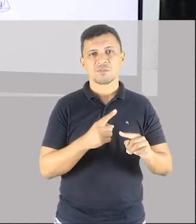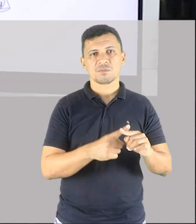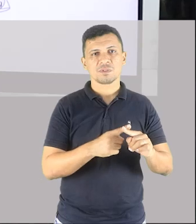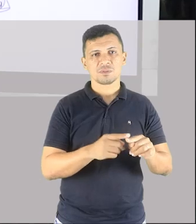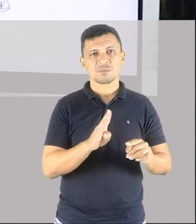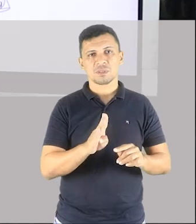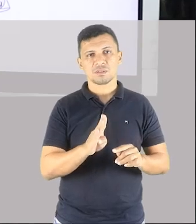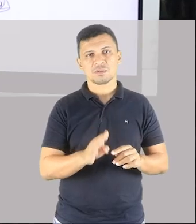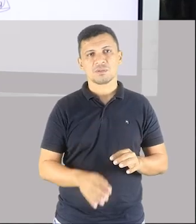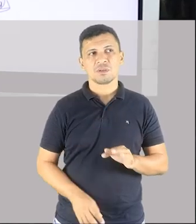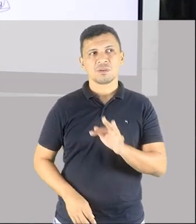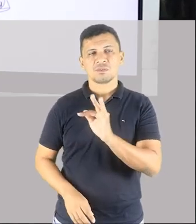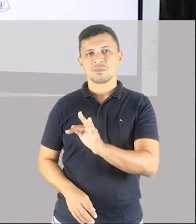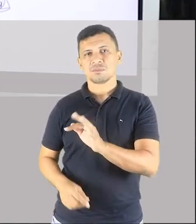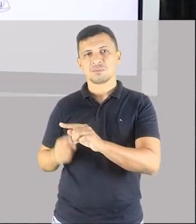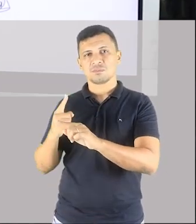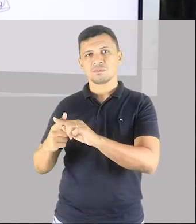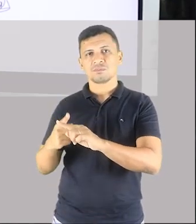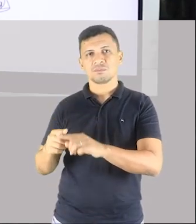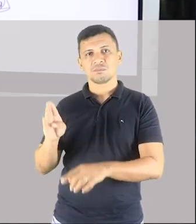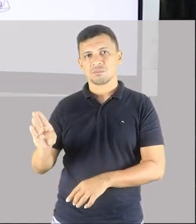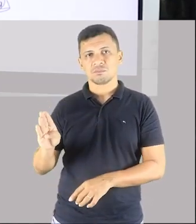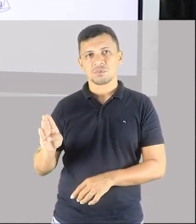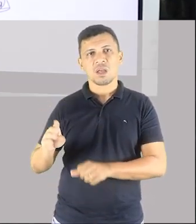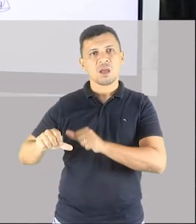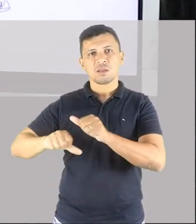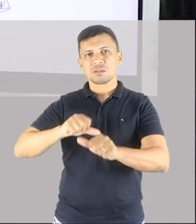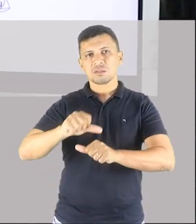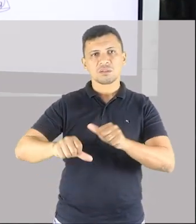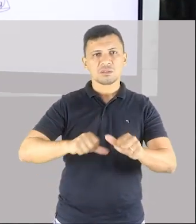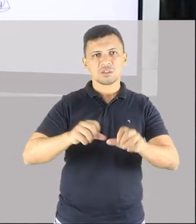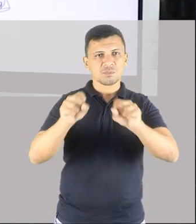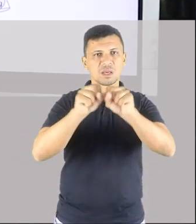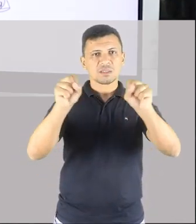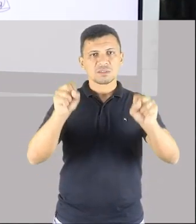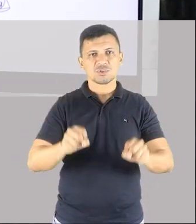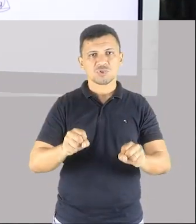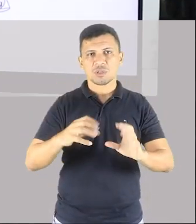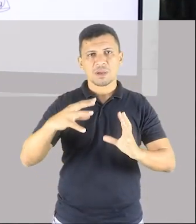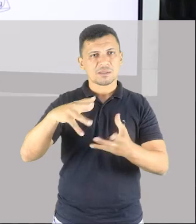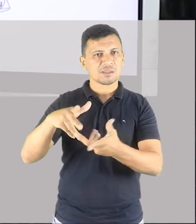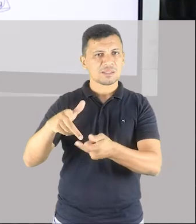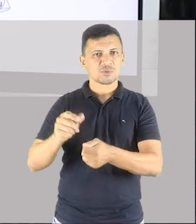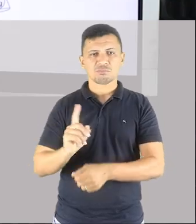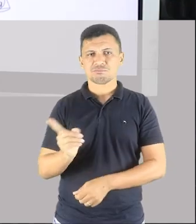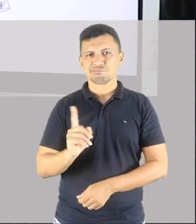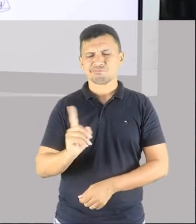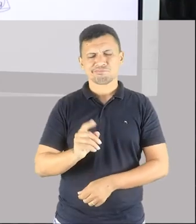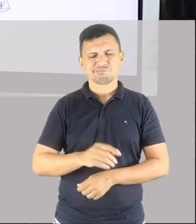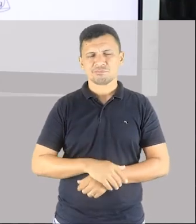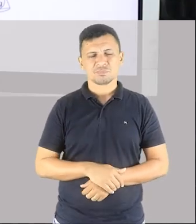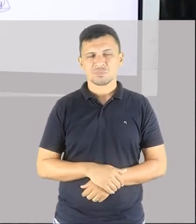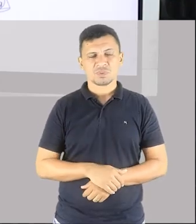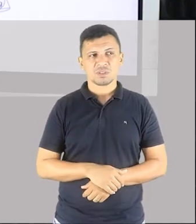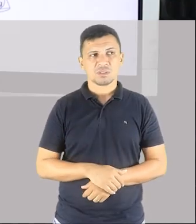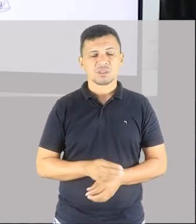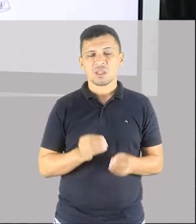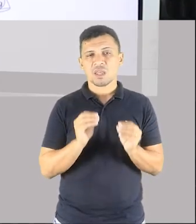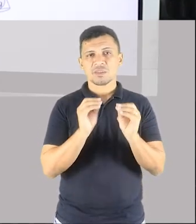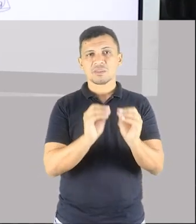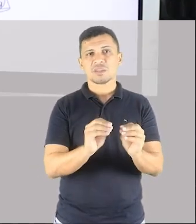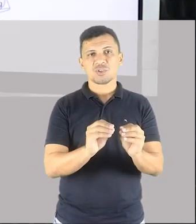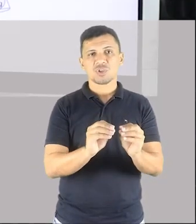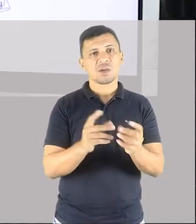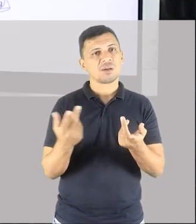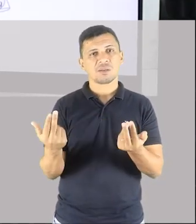lado força vezes braço, não é preciso transformar para o sistema internacional. Basta deixar a